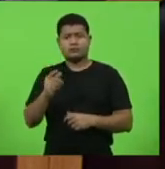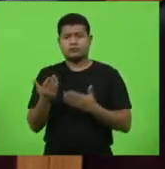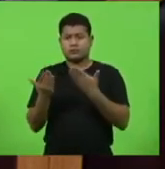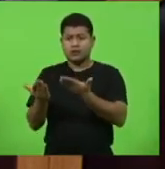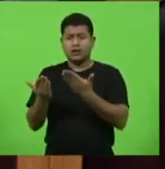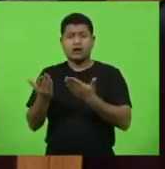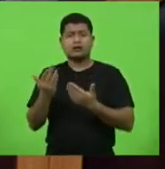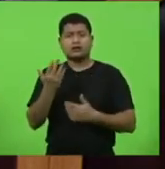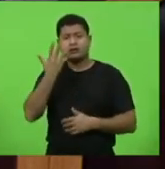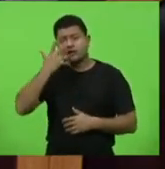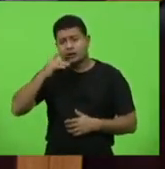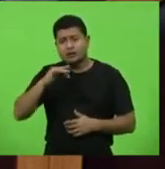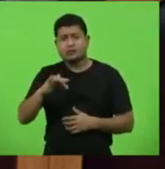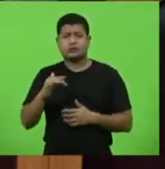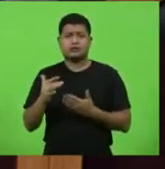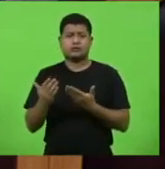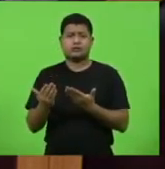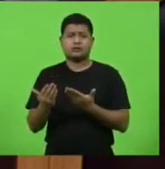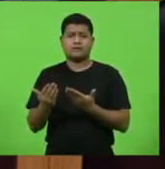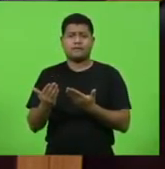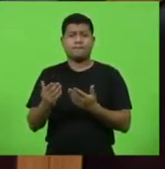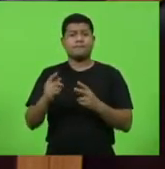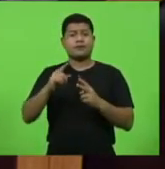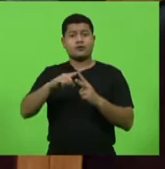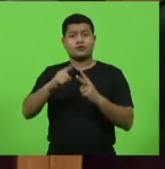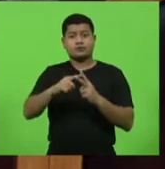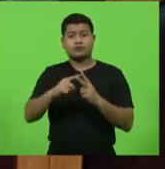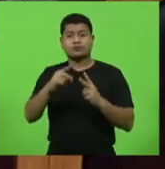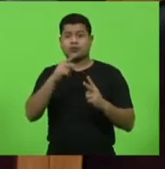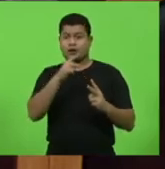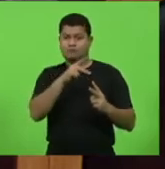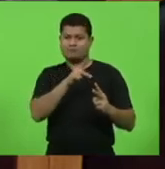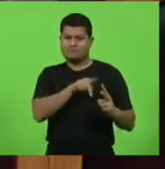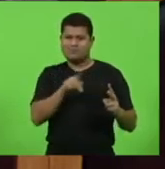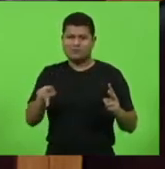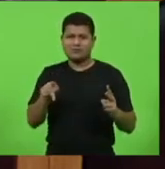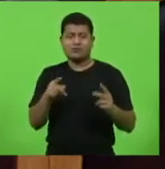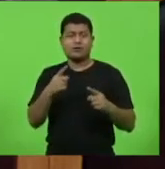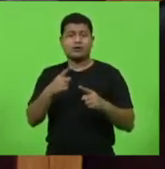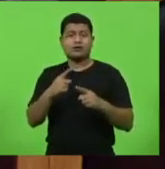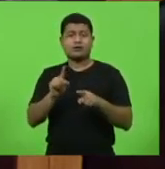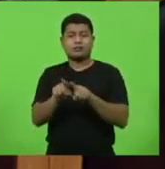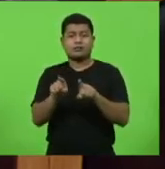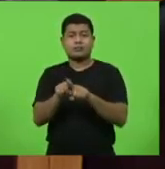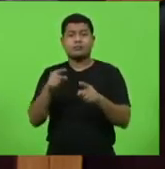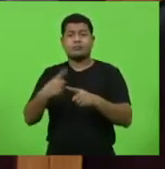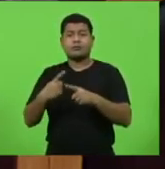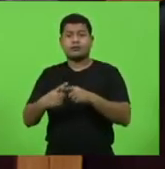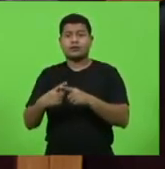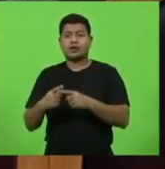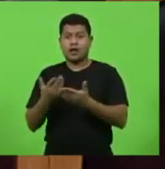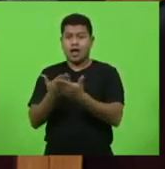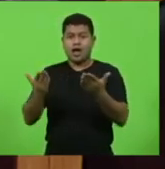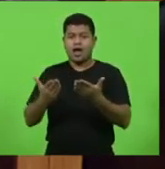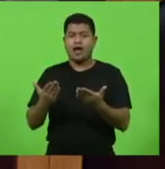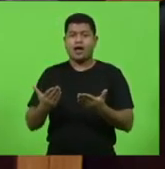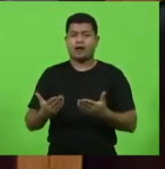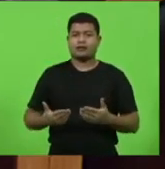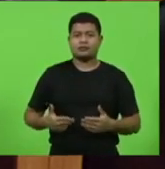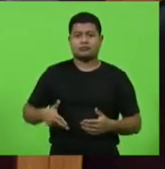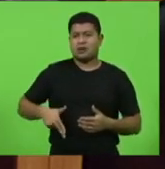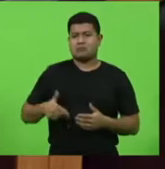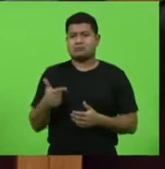elas estavam à mão, mas ele não teve coragem de atacar mais adultos, atacou os